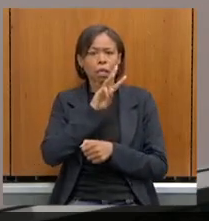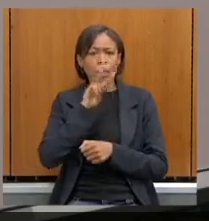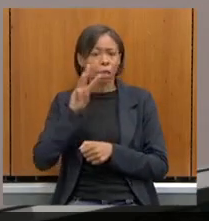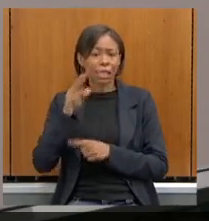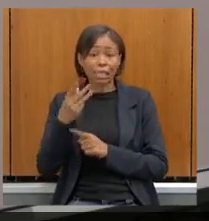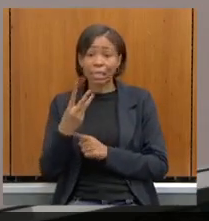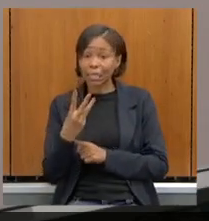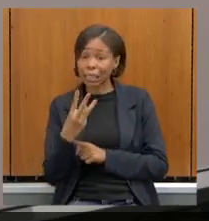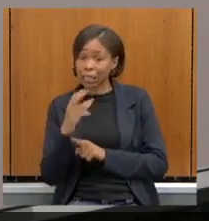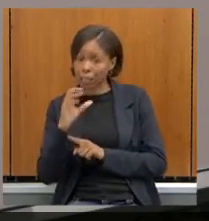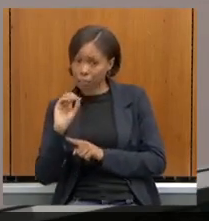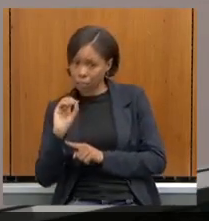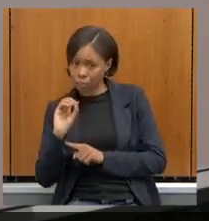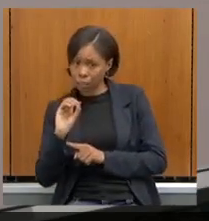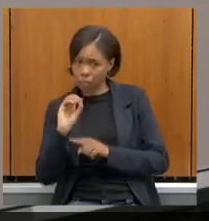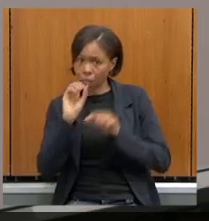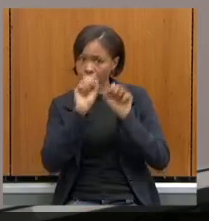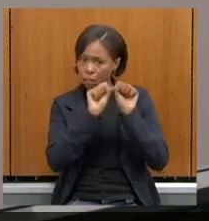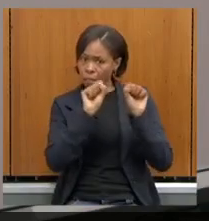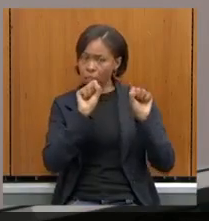que eu costumo chamar de Guimarães Rosa,